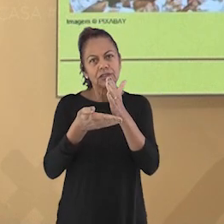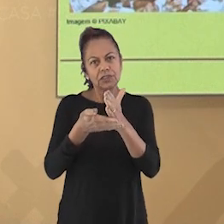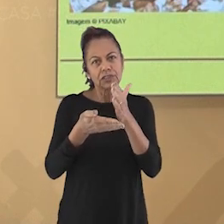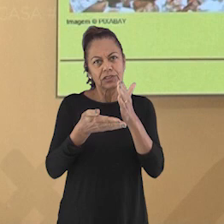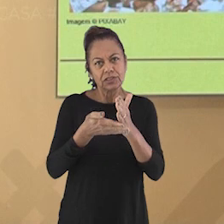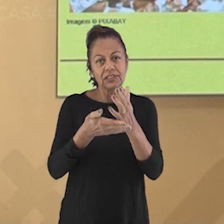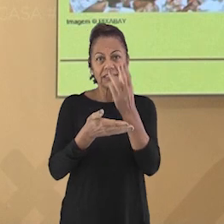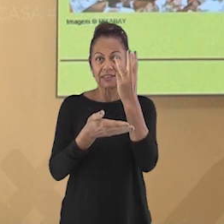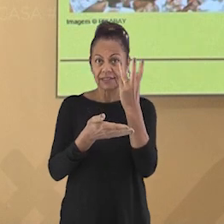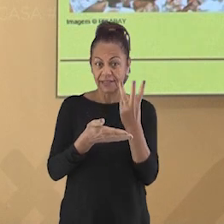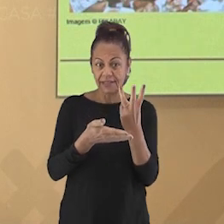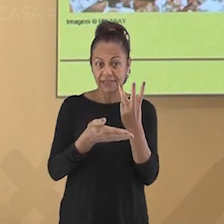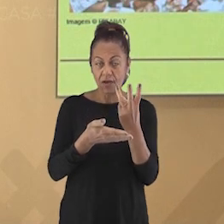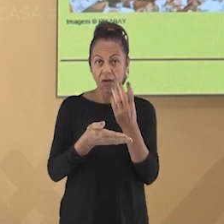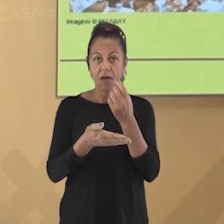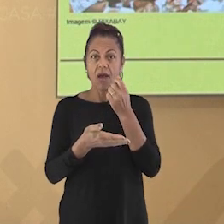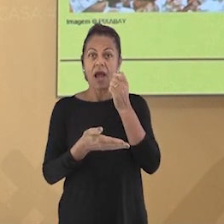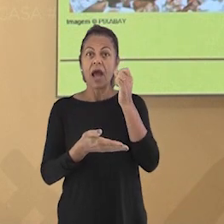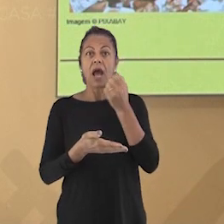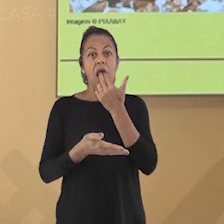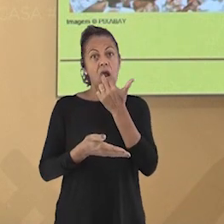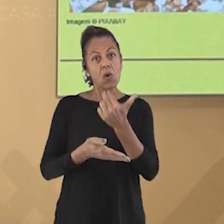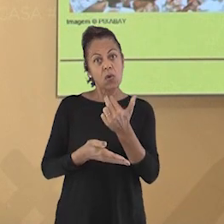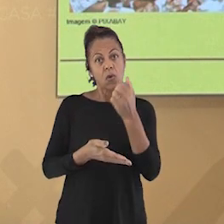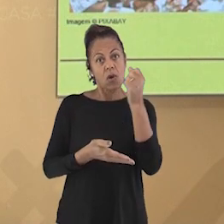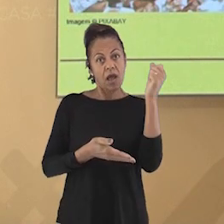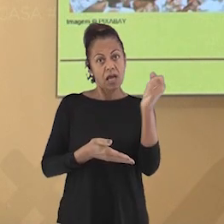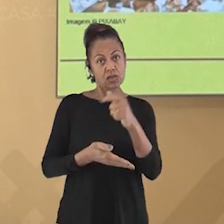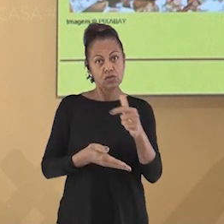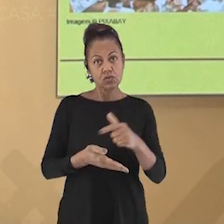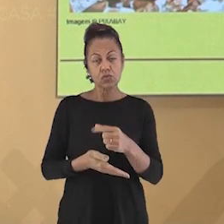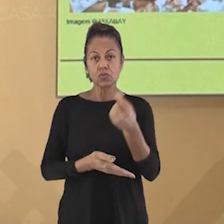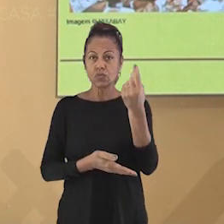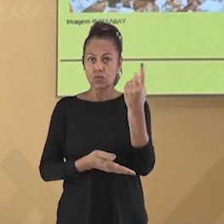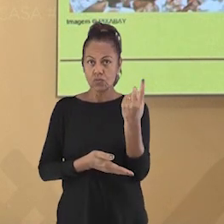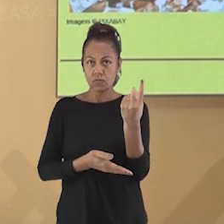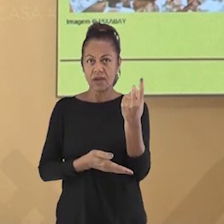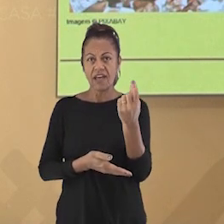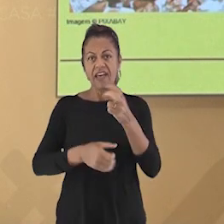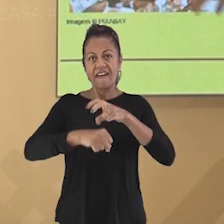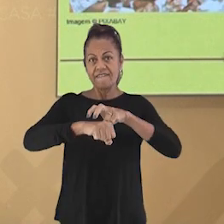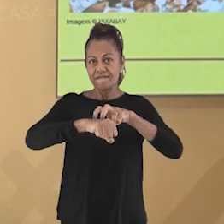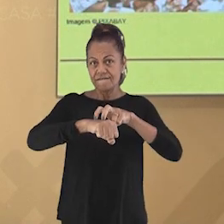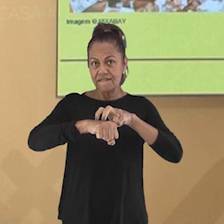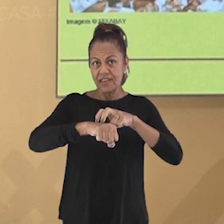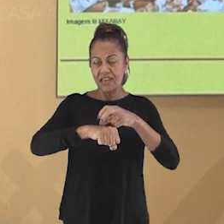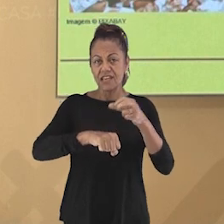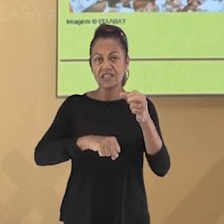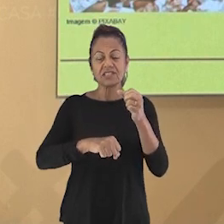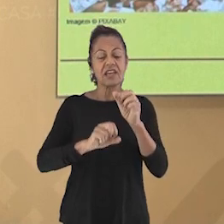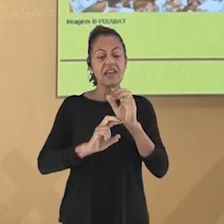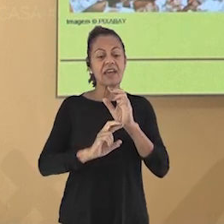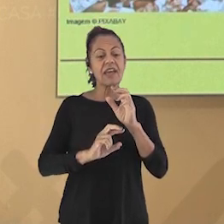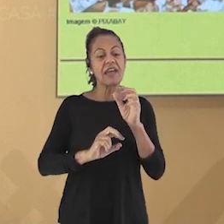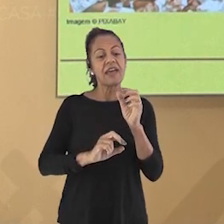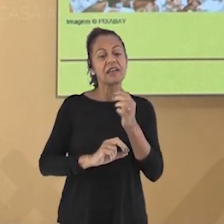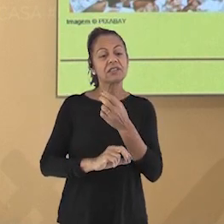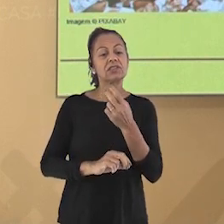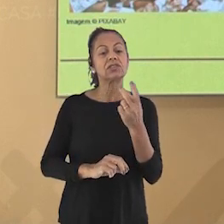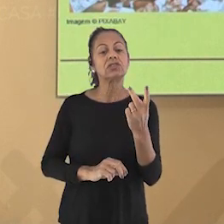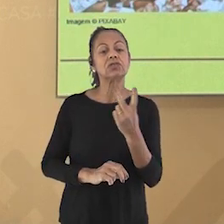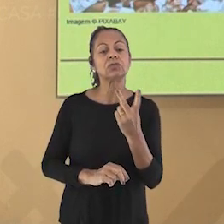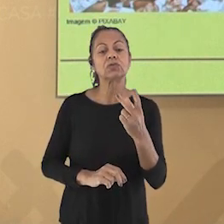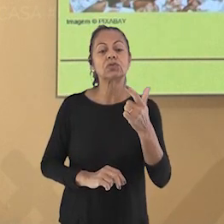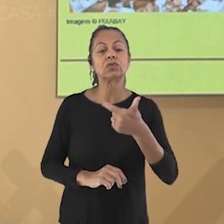azul representa uma. A verde representa a segunda parte. E aqui de amarelo nós temos a terceira